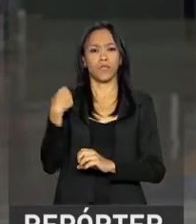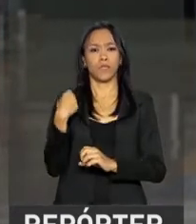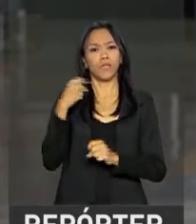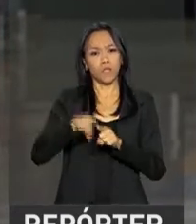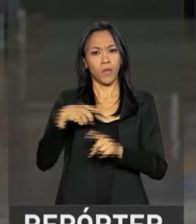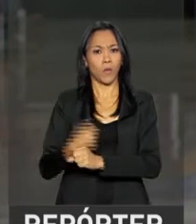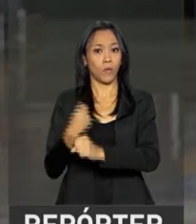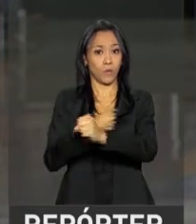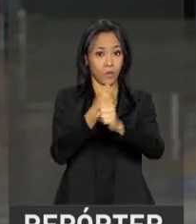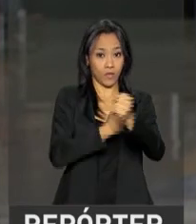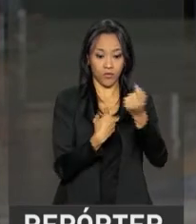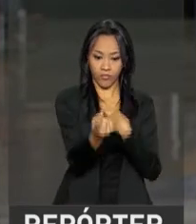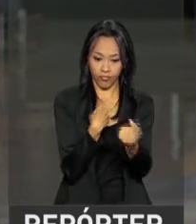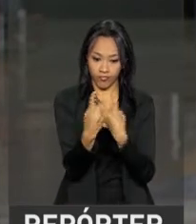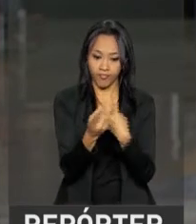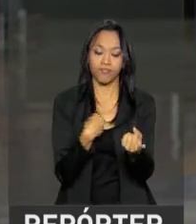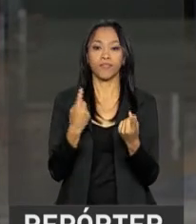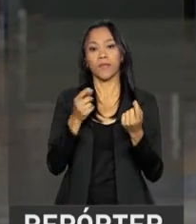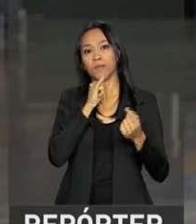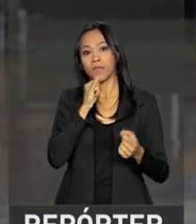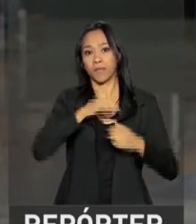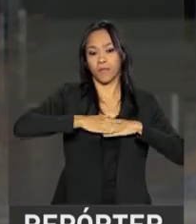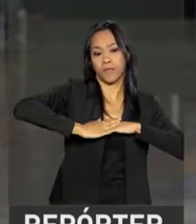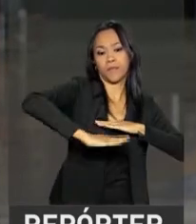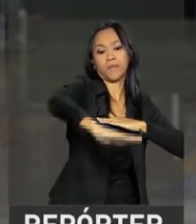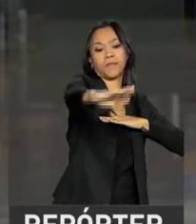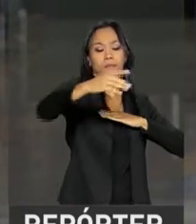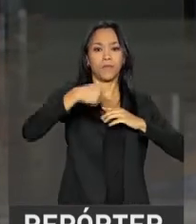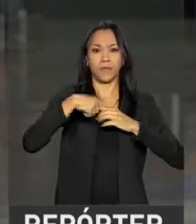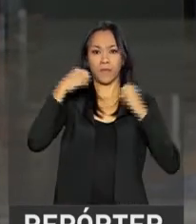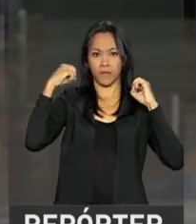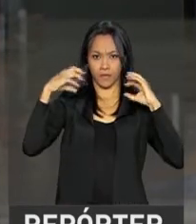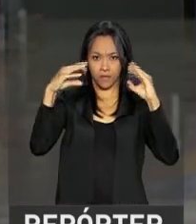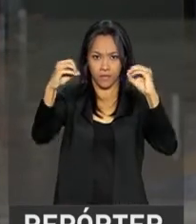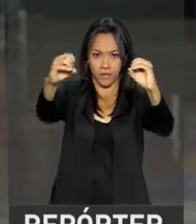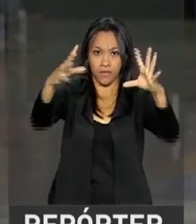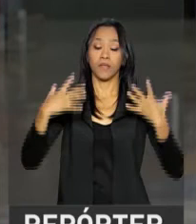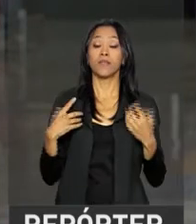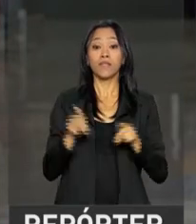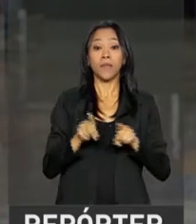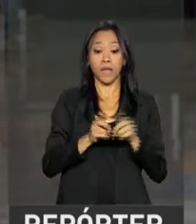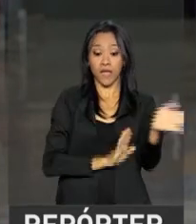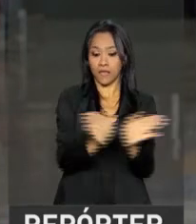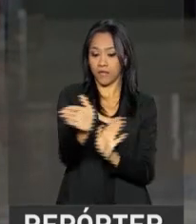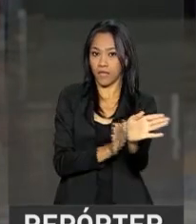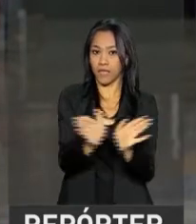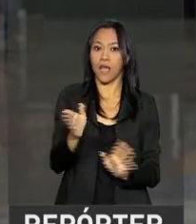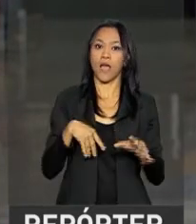urbana como pavimentação e sinalização viária iluminação calçadas com acessibilidade